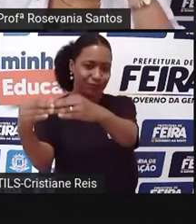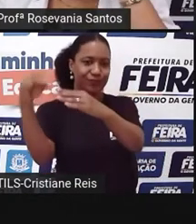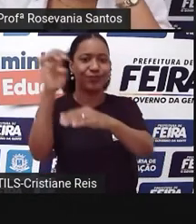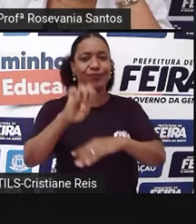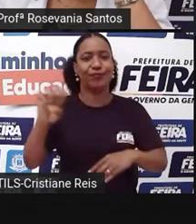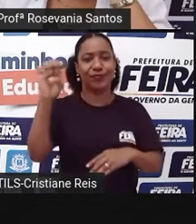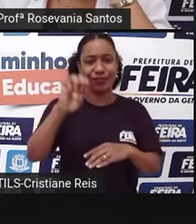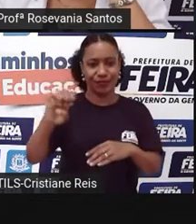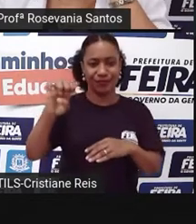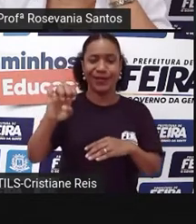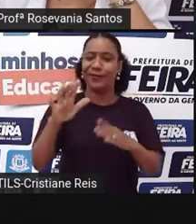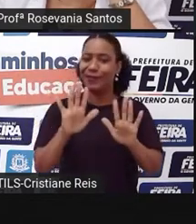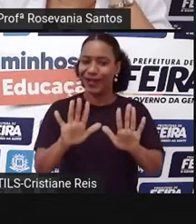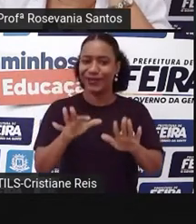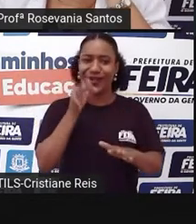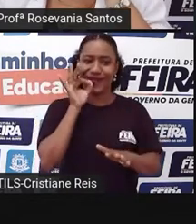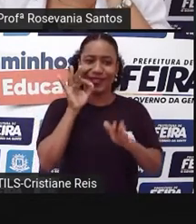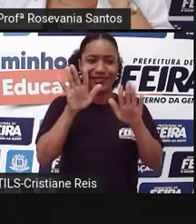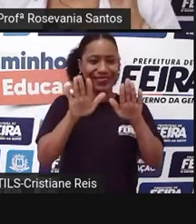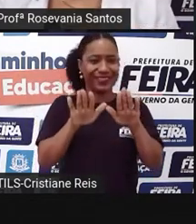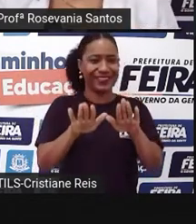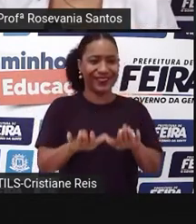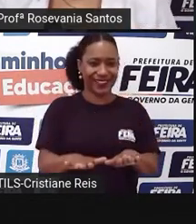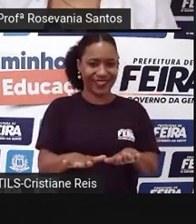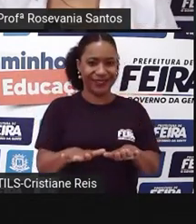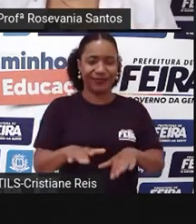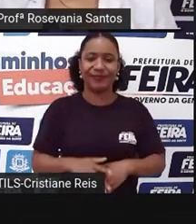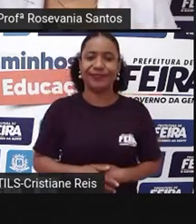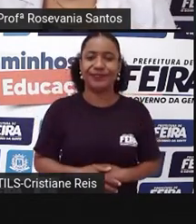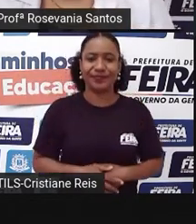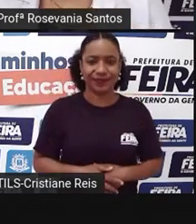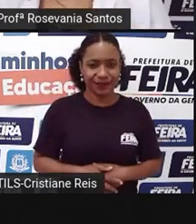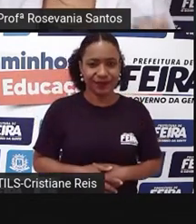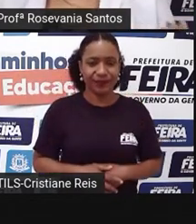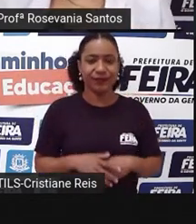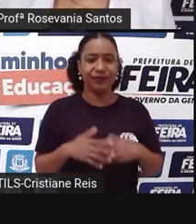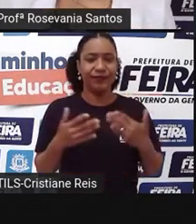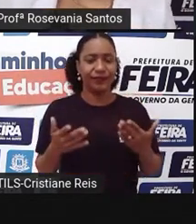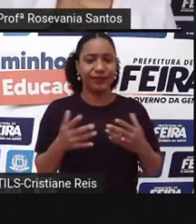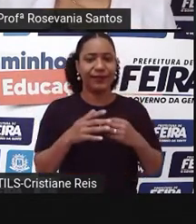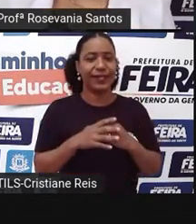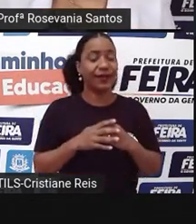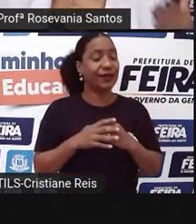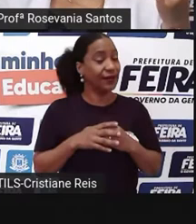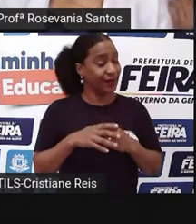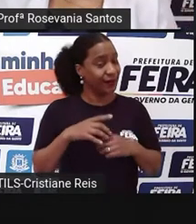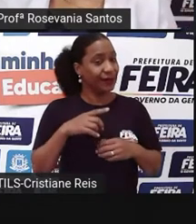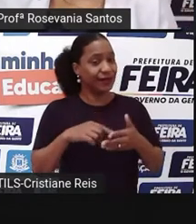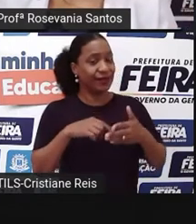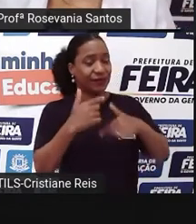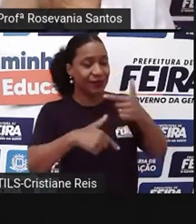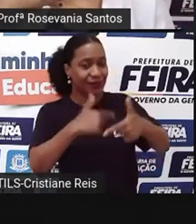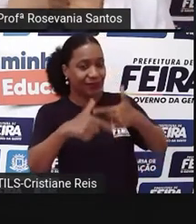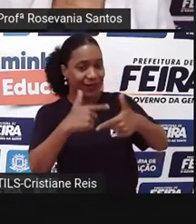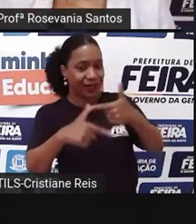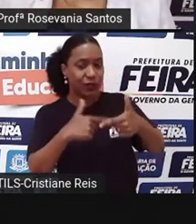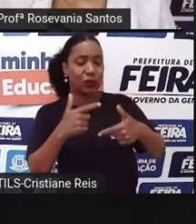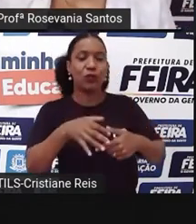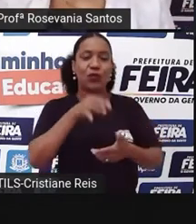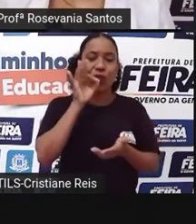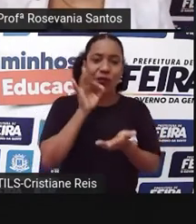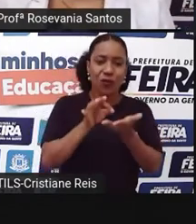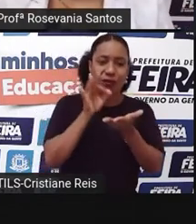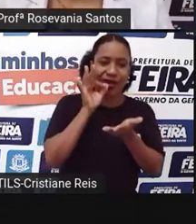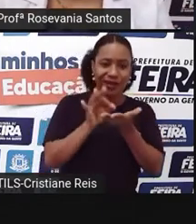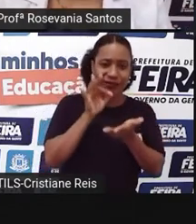essa atividade do café favoreceu a essa atividade também da industrialização, que é que foi o